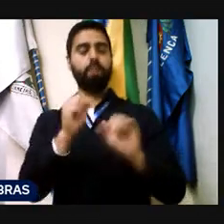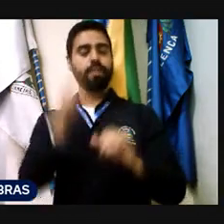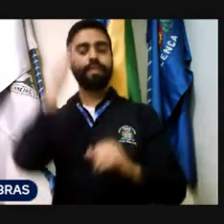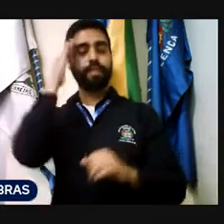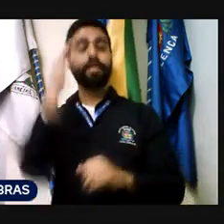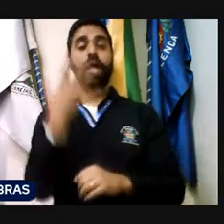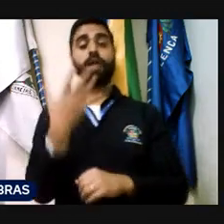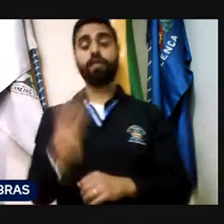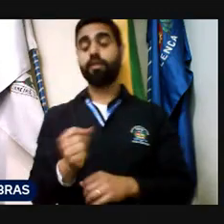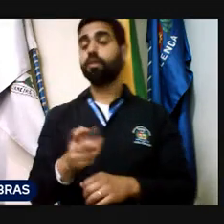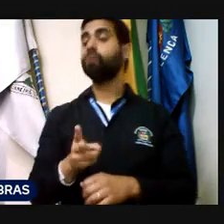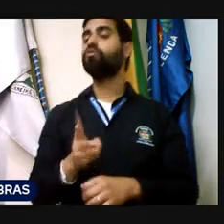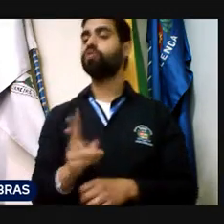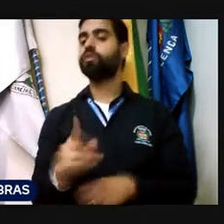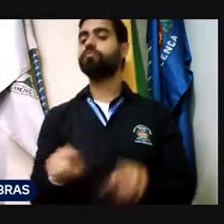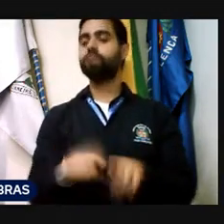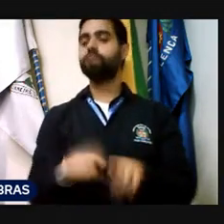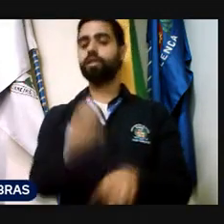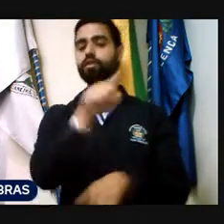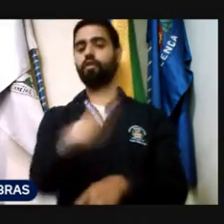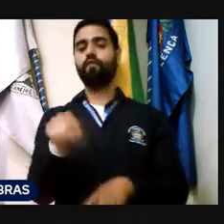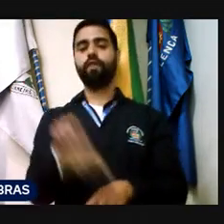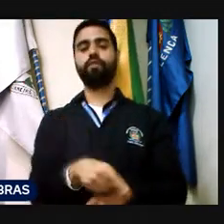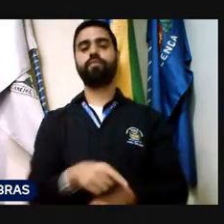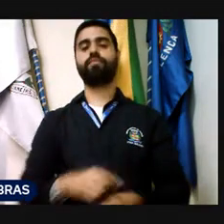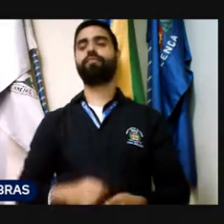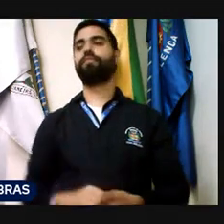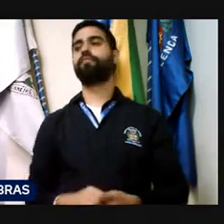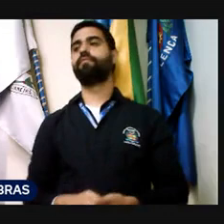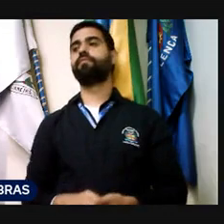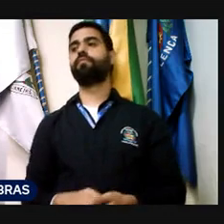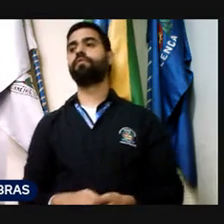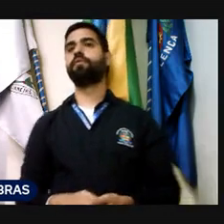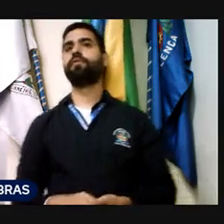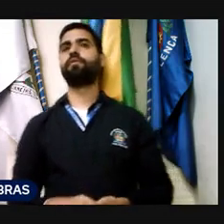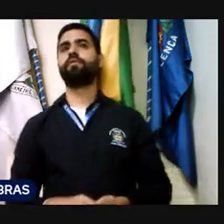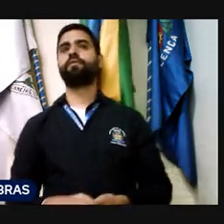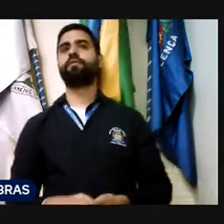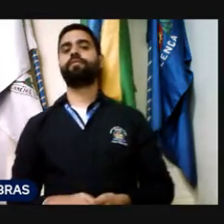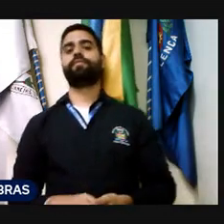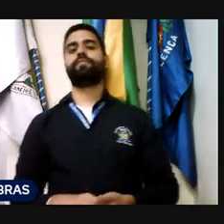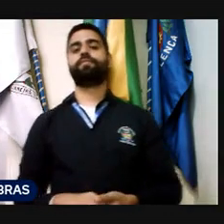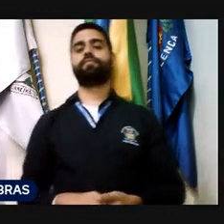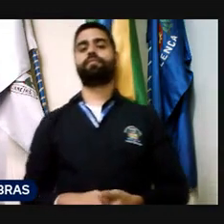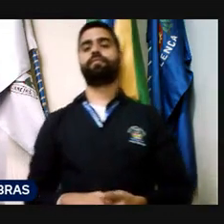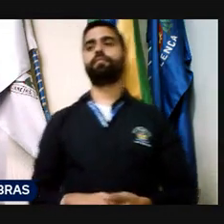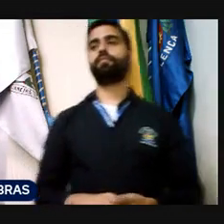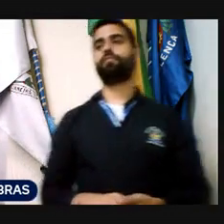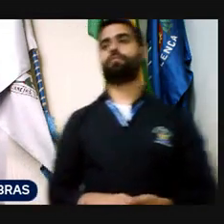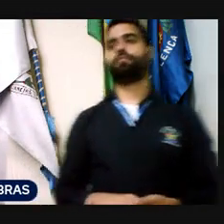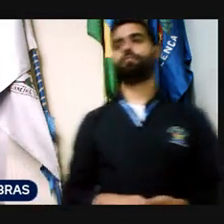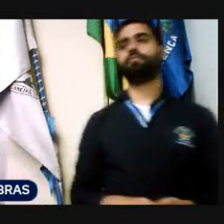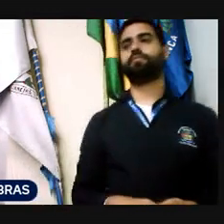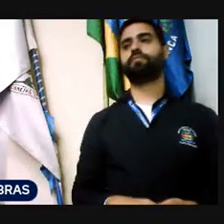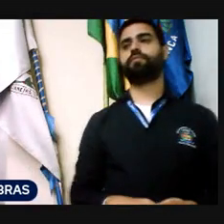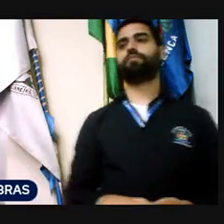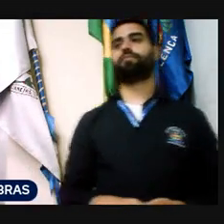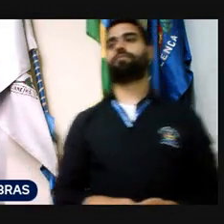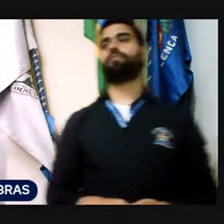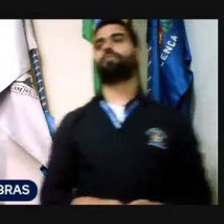ser acolhidas com a manutenção do presente veto. Valença, Luiz Fernando Furtado da Graça, prefeito.